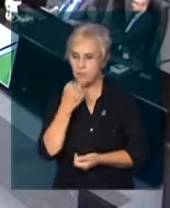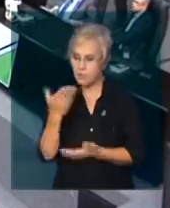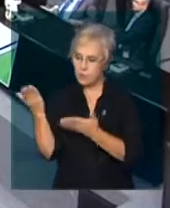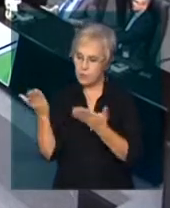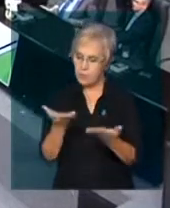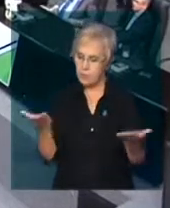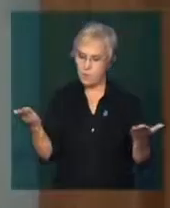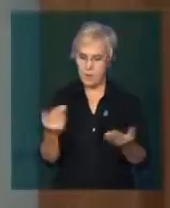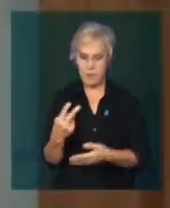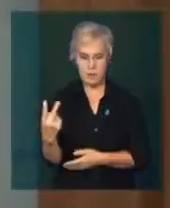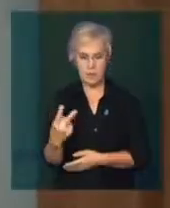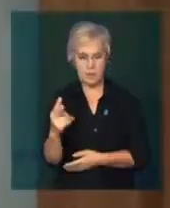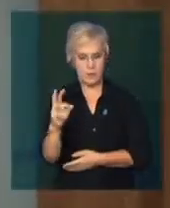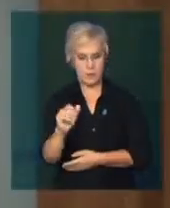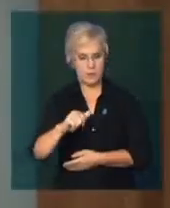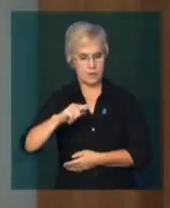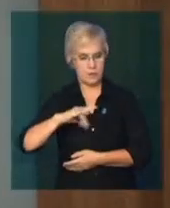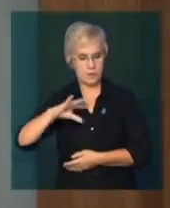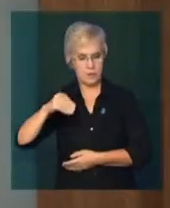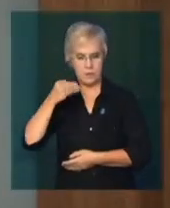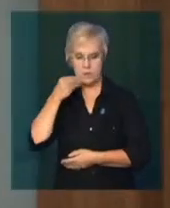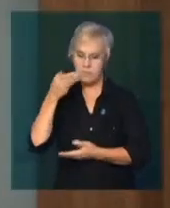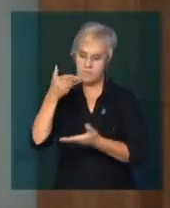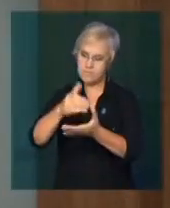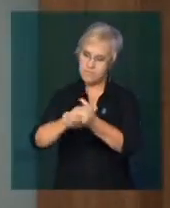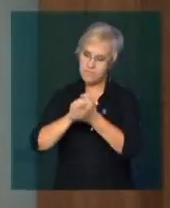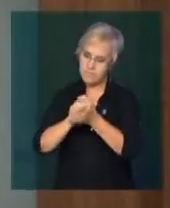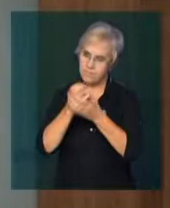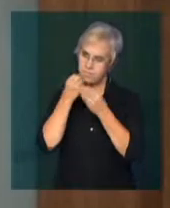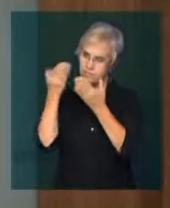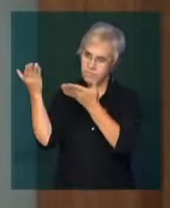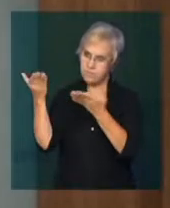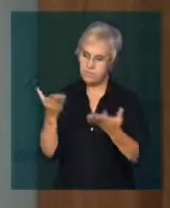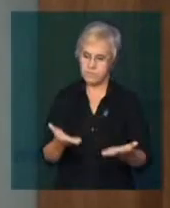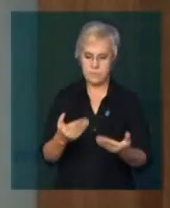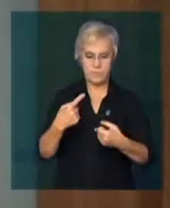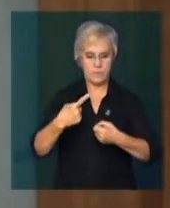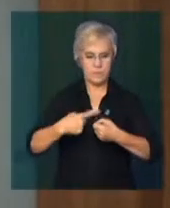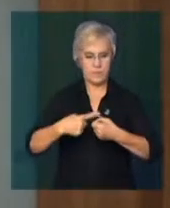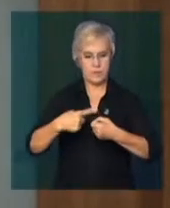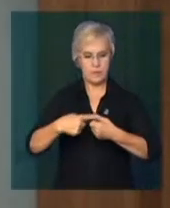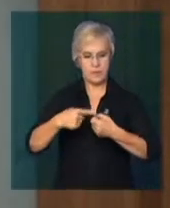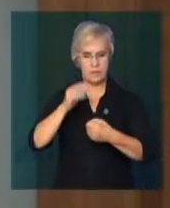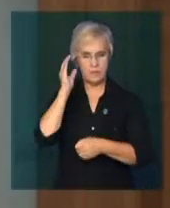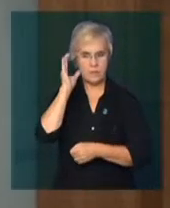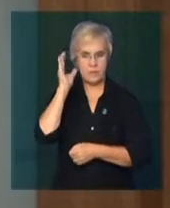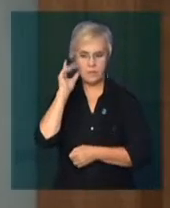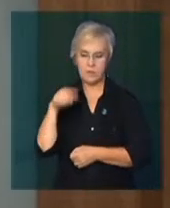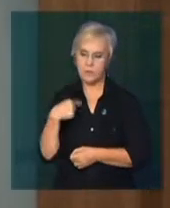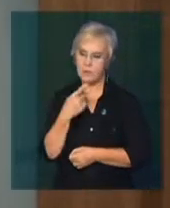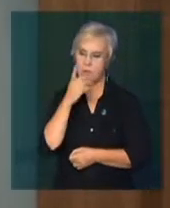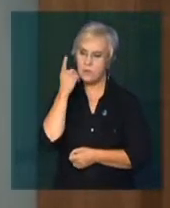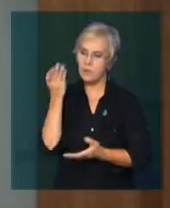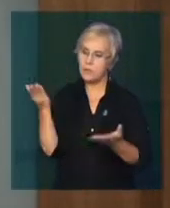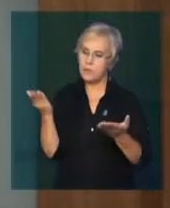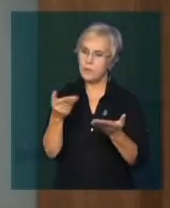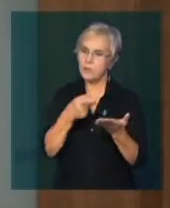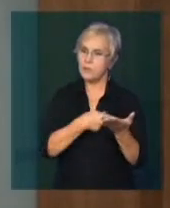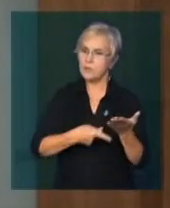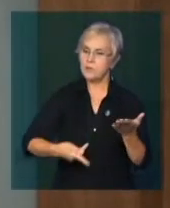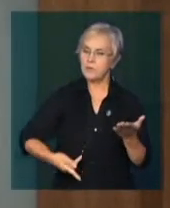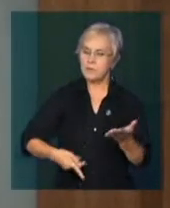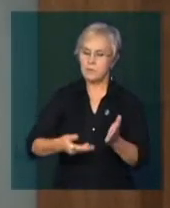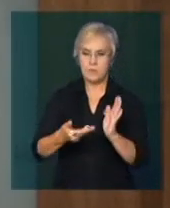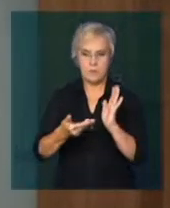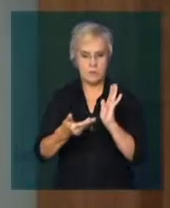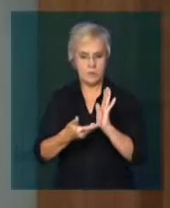segunda vez, tenho a oportunidade de dar as boas-vindas à nossa cidade, ao nosso deputado e hoje presidente da Câmara